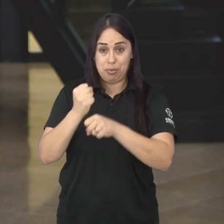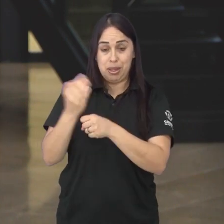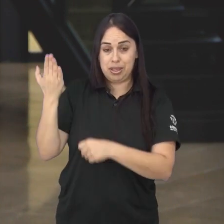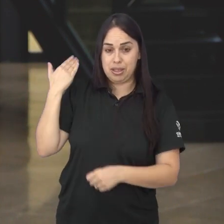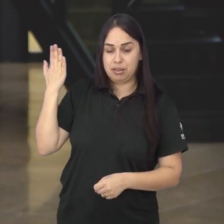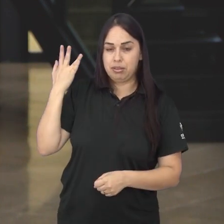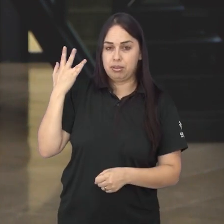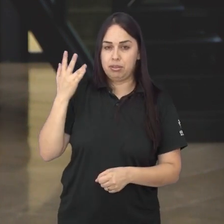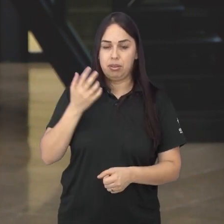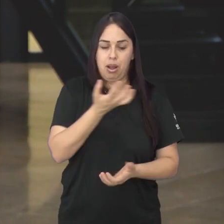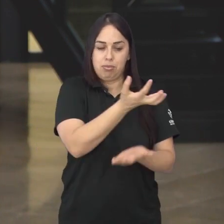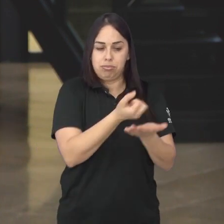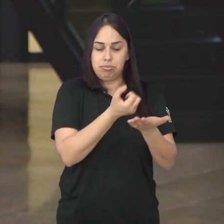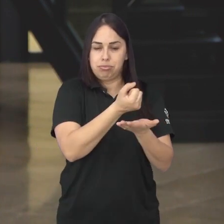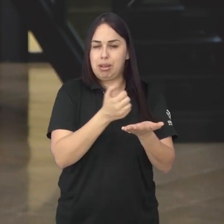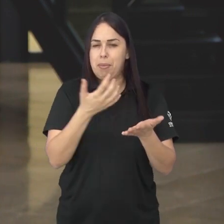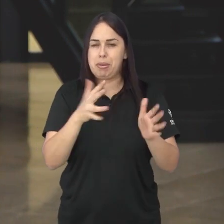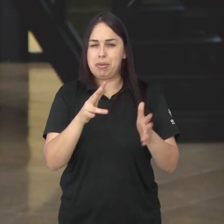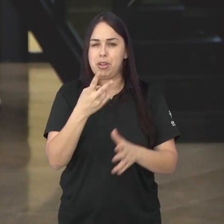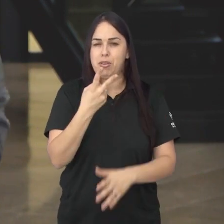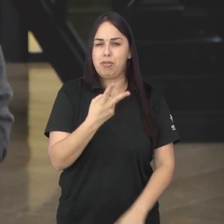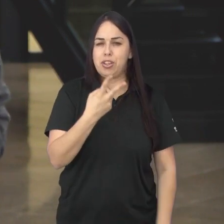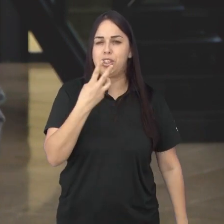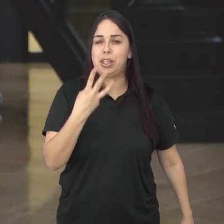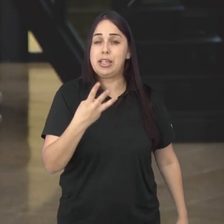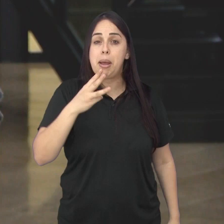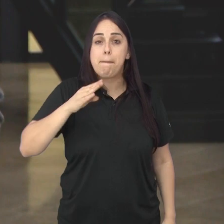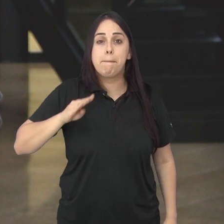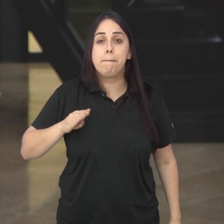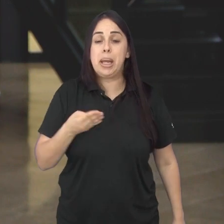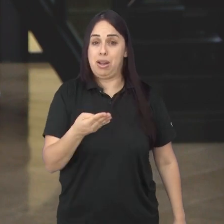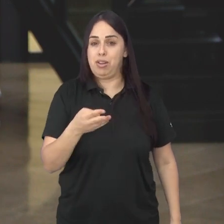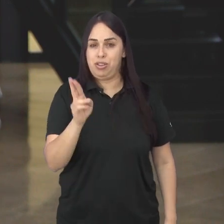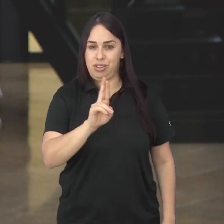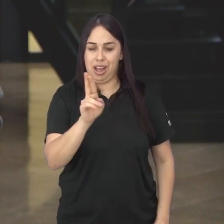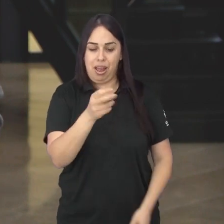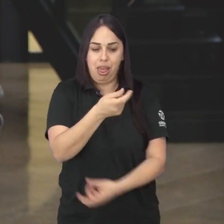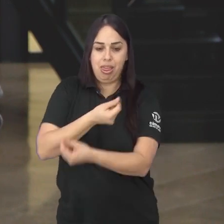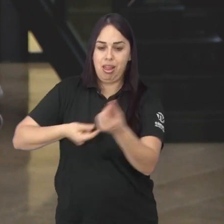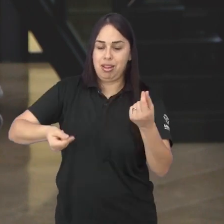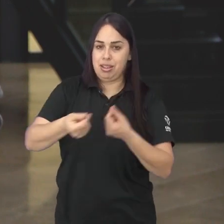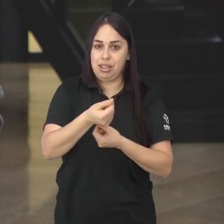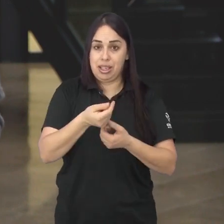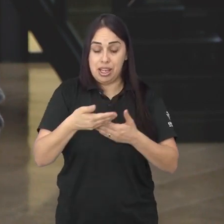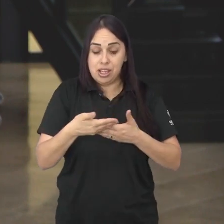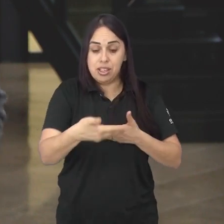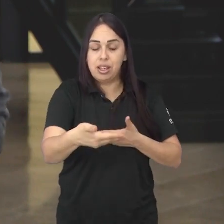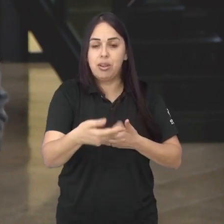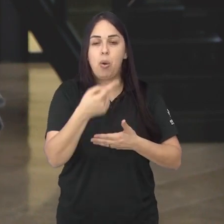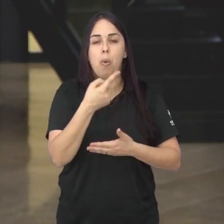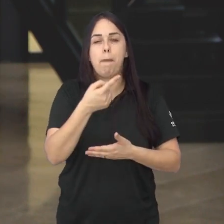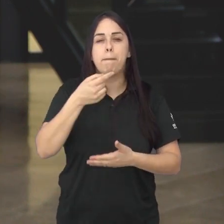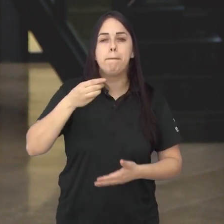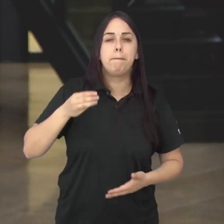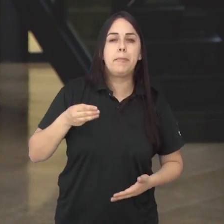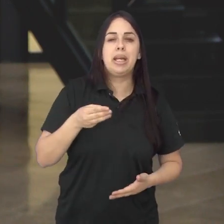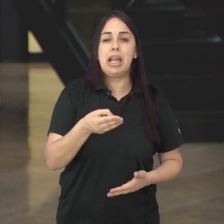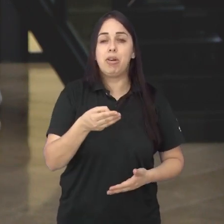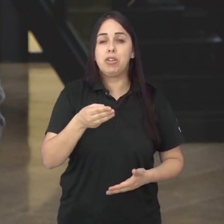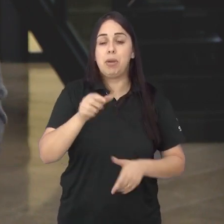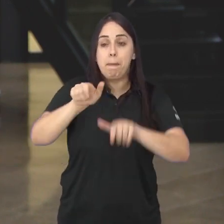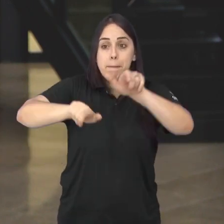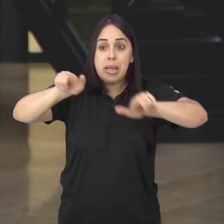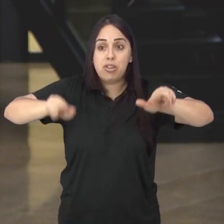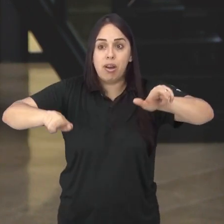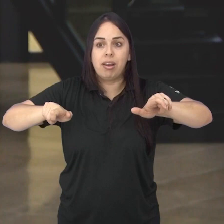FGTS movimentou mais de 23 bilhões de reais. Neste ano, a expectativa é que cerca de 1.300.000